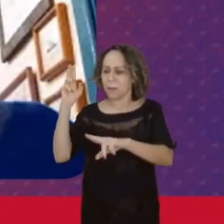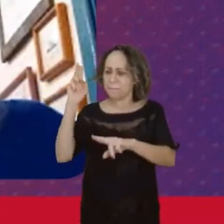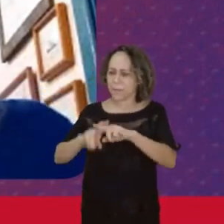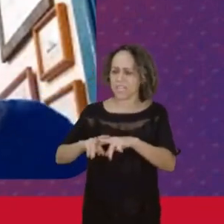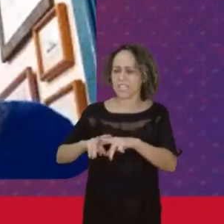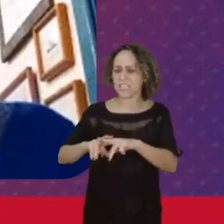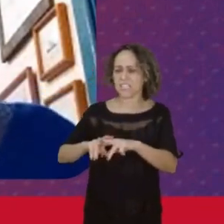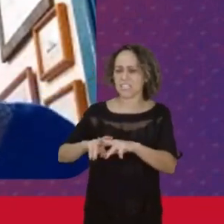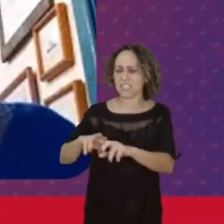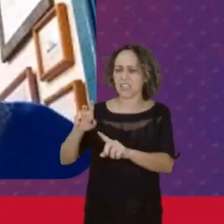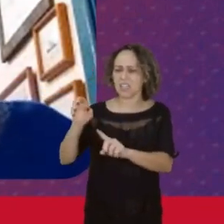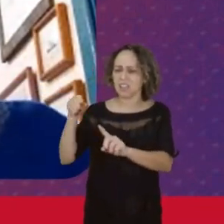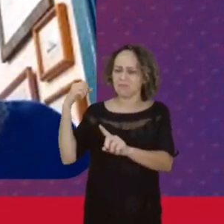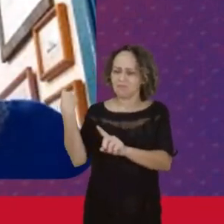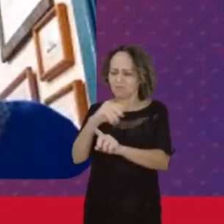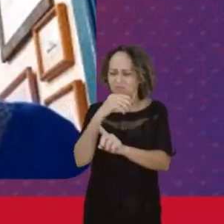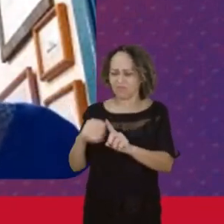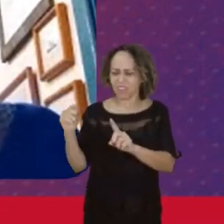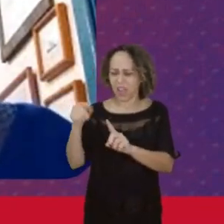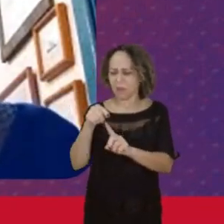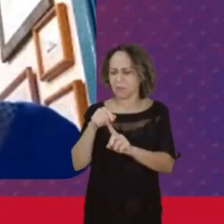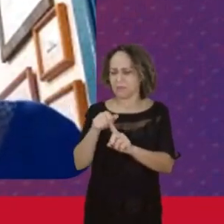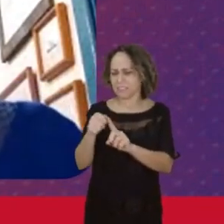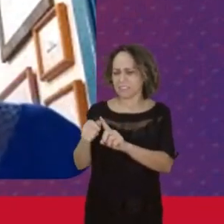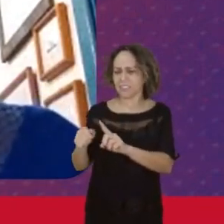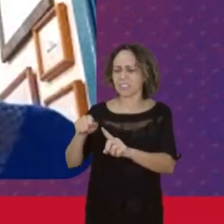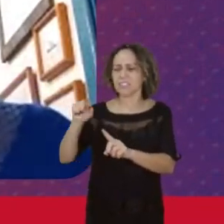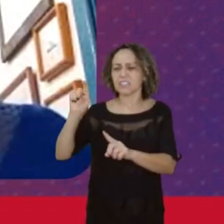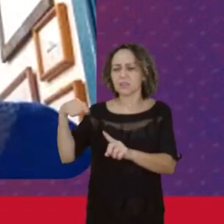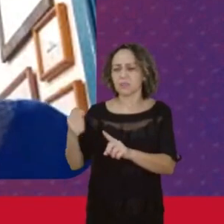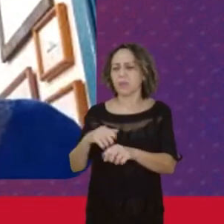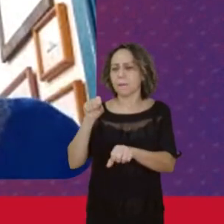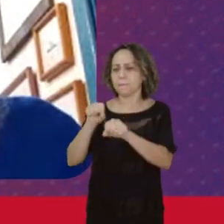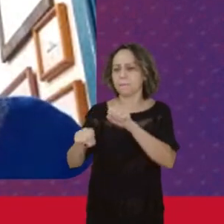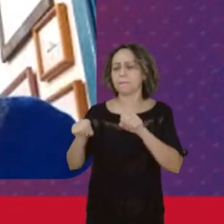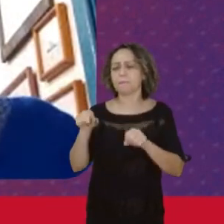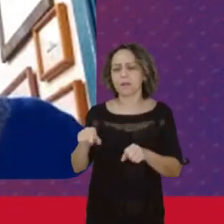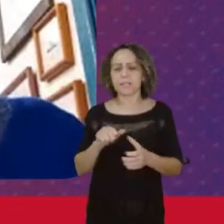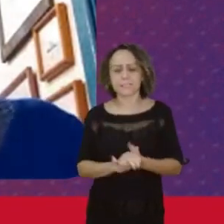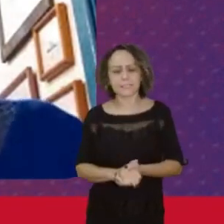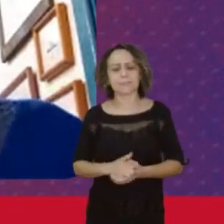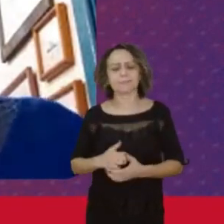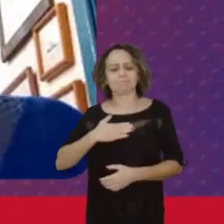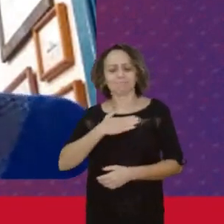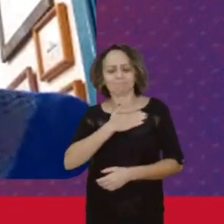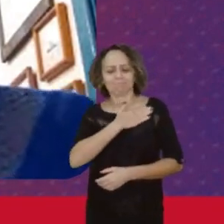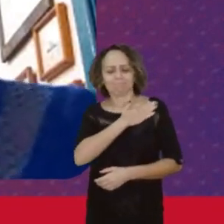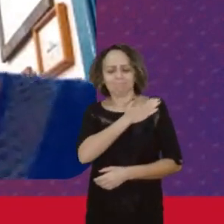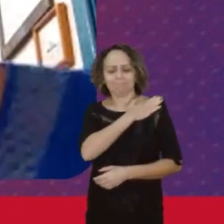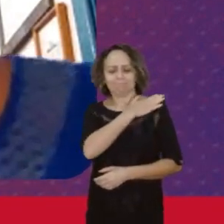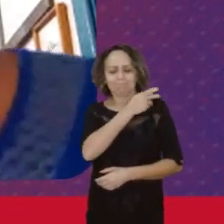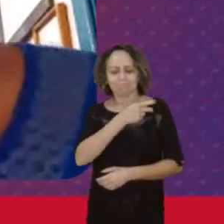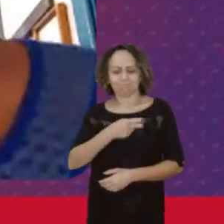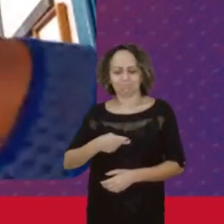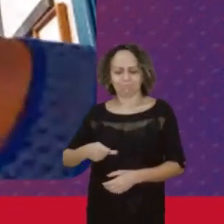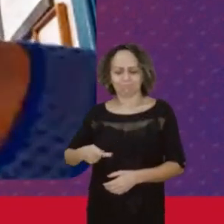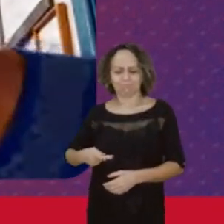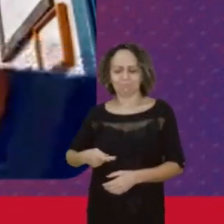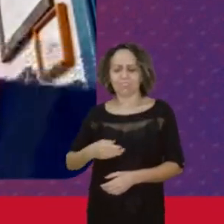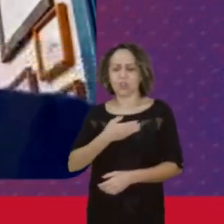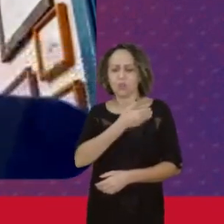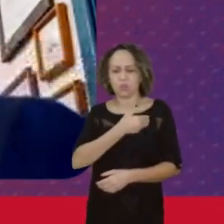ditadura acontecendo a plenos pulmões, né, ali com toda a repressão,